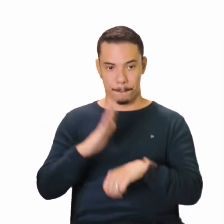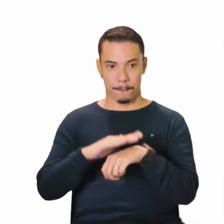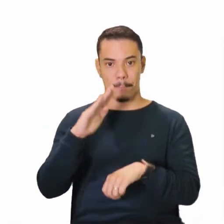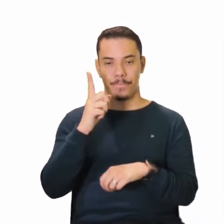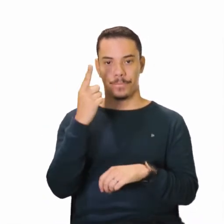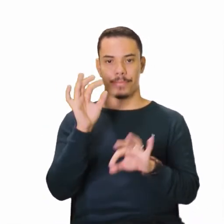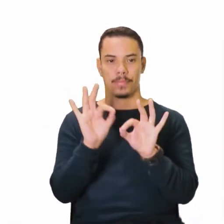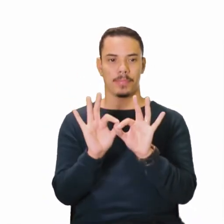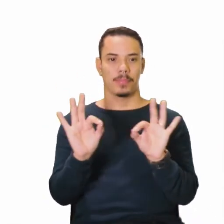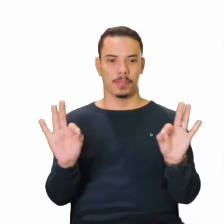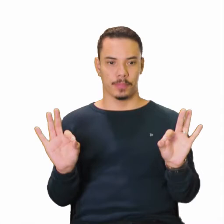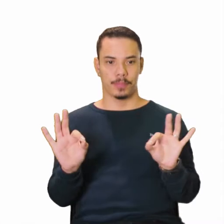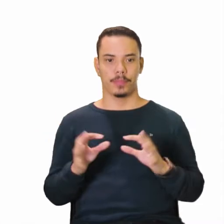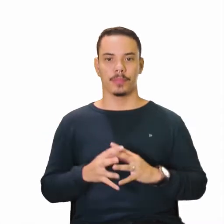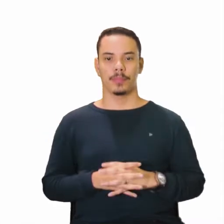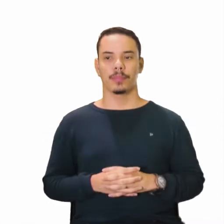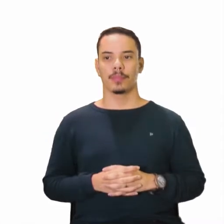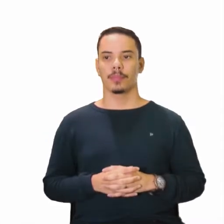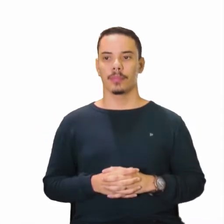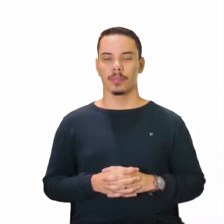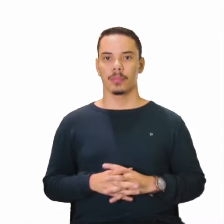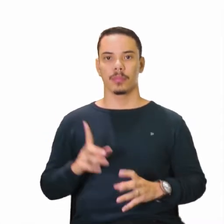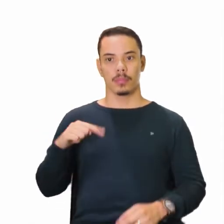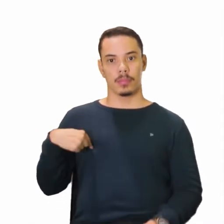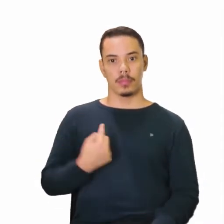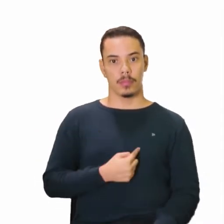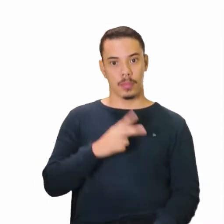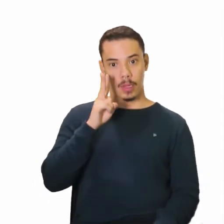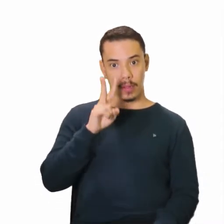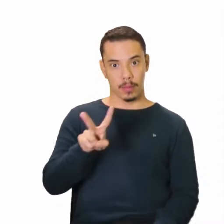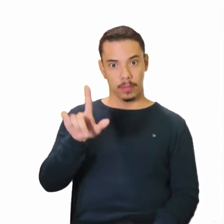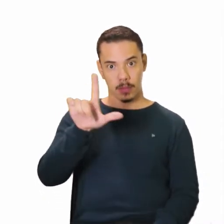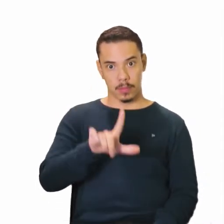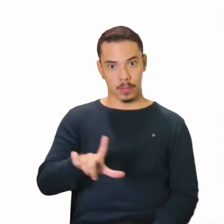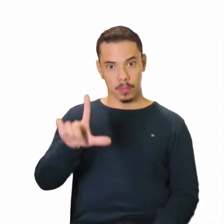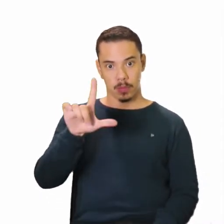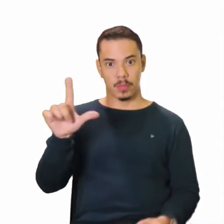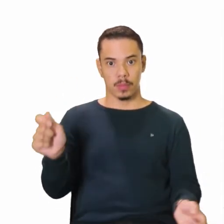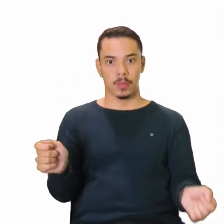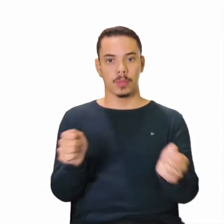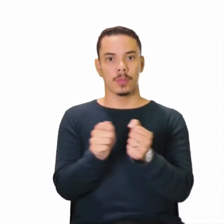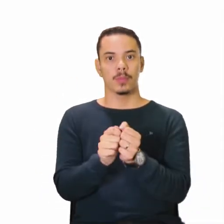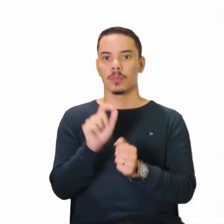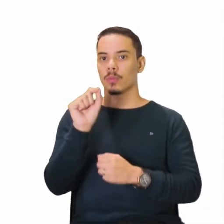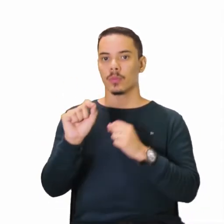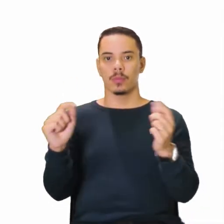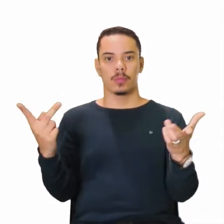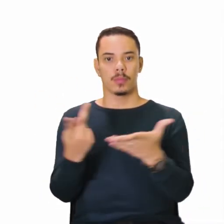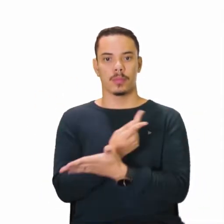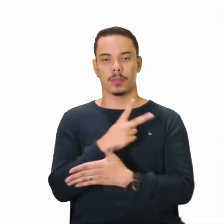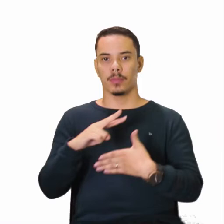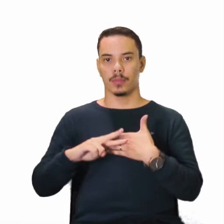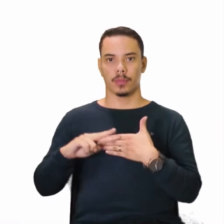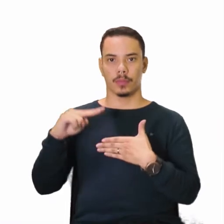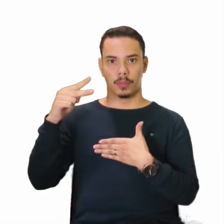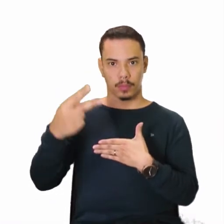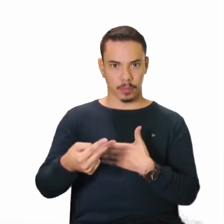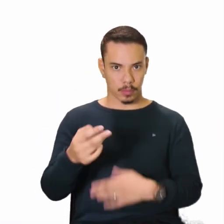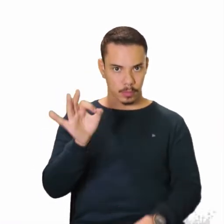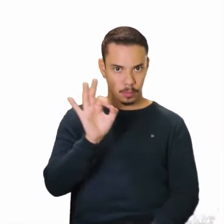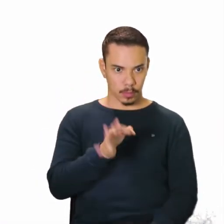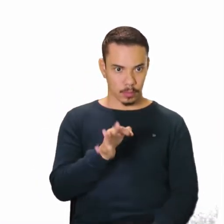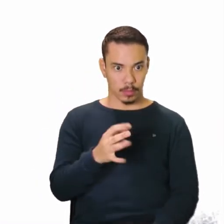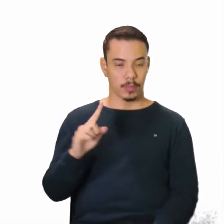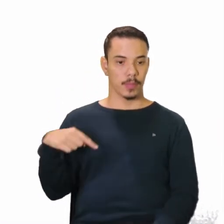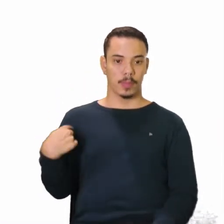uma frase, tá certo? Agora nós vamos ver a locução e o seu efeito, a sua causa, tá certo?